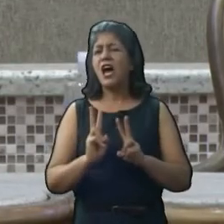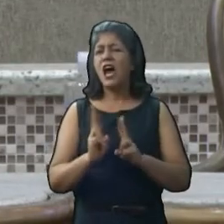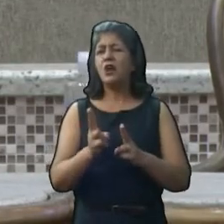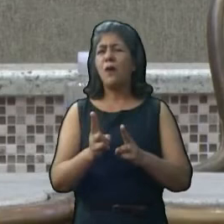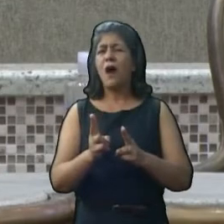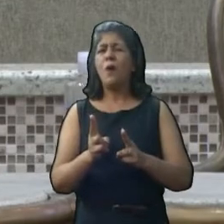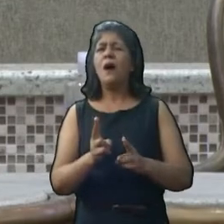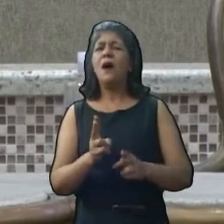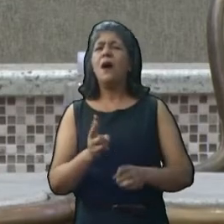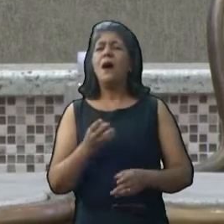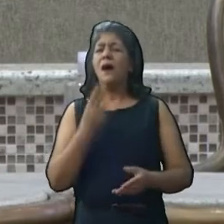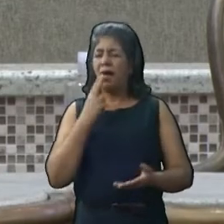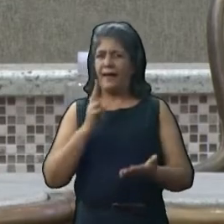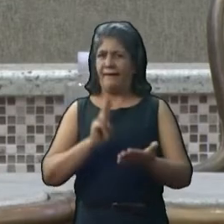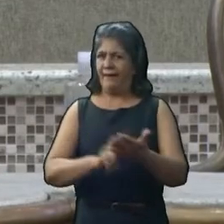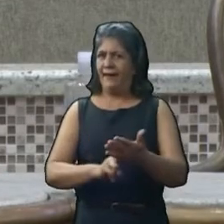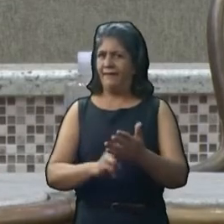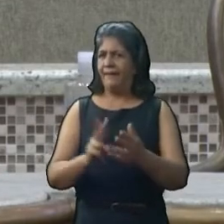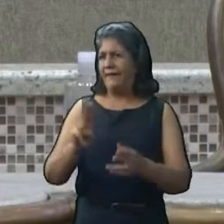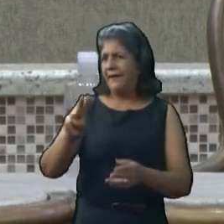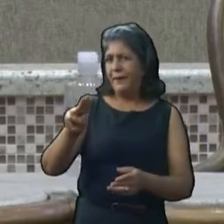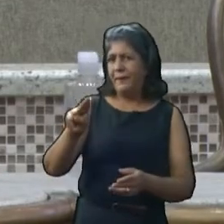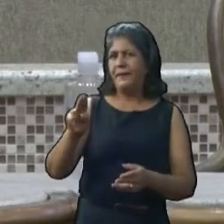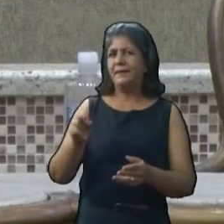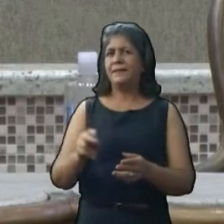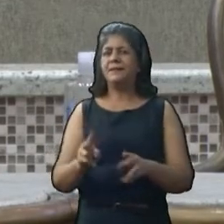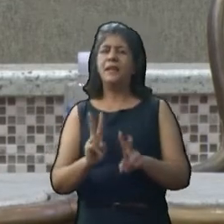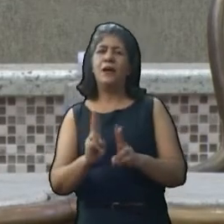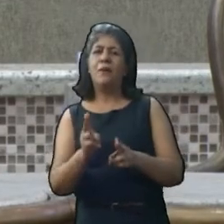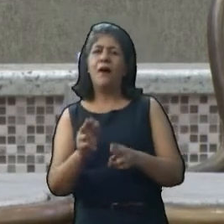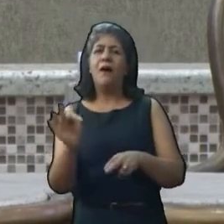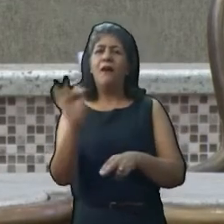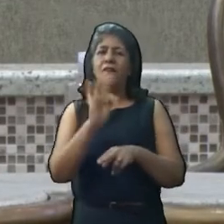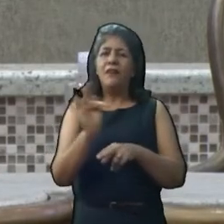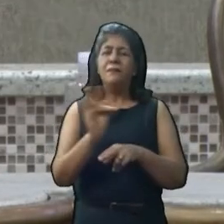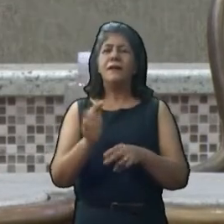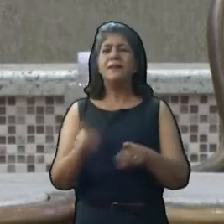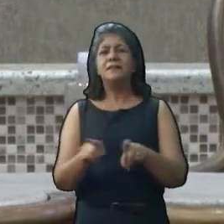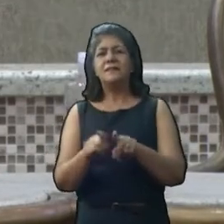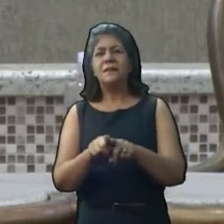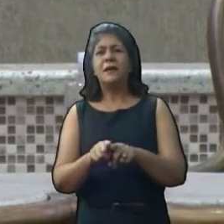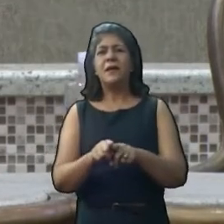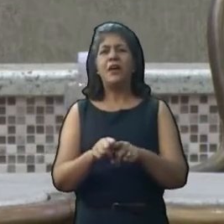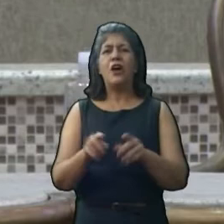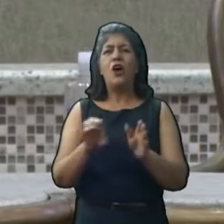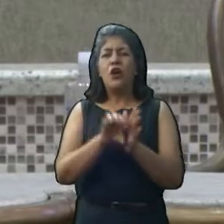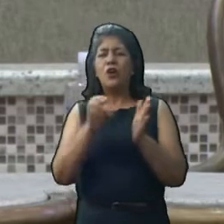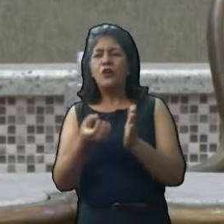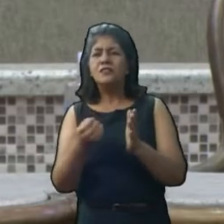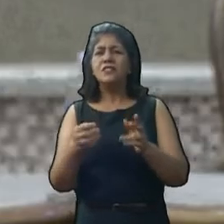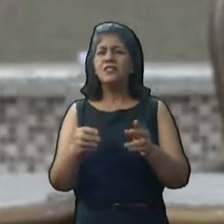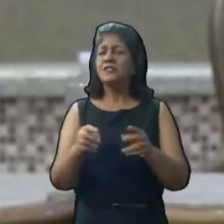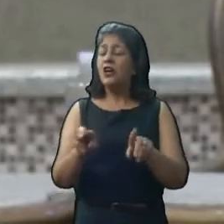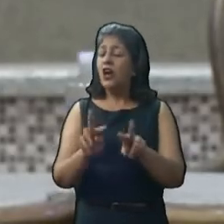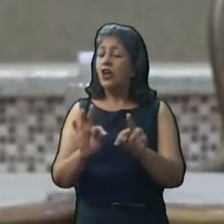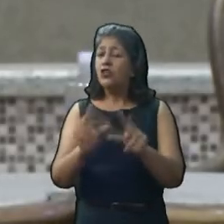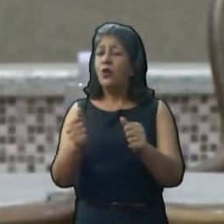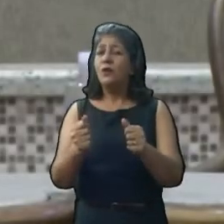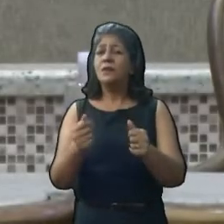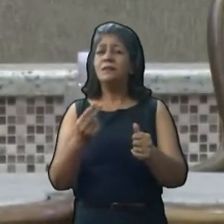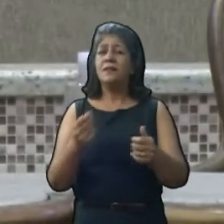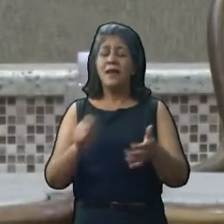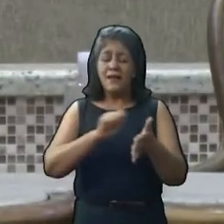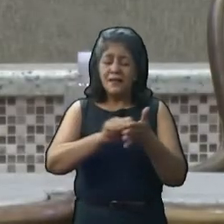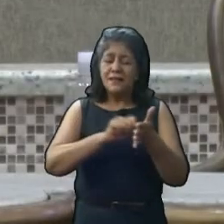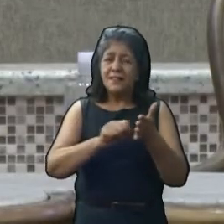irmãs como filipenses colossenses filemon e esta é pistola que ele